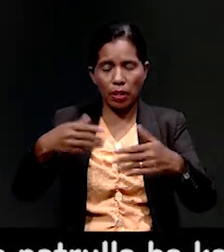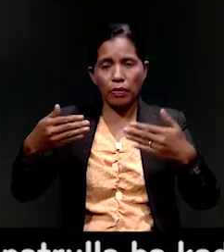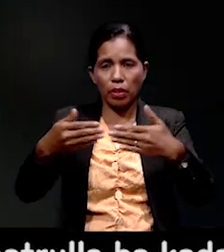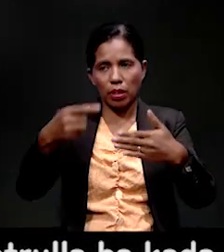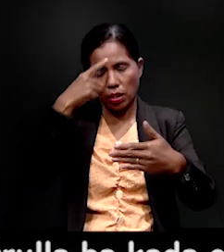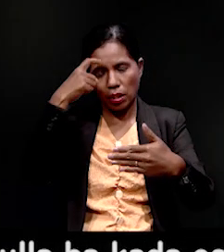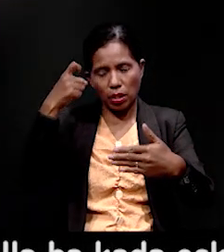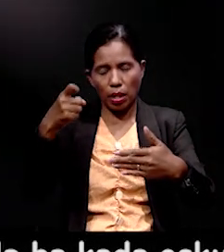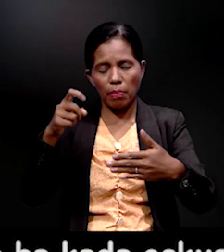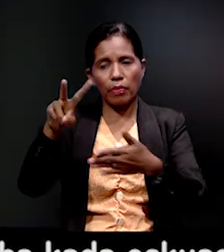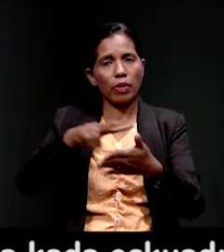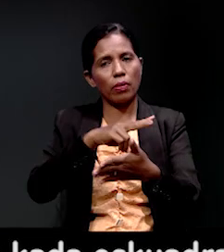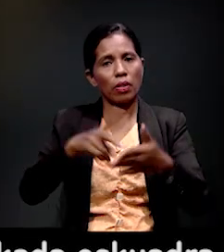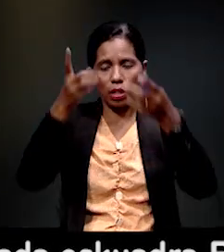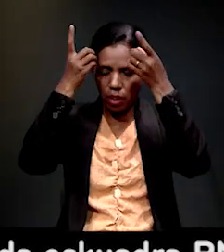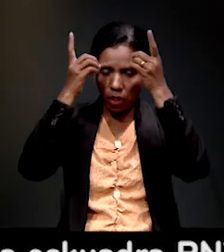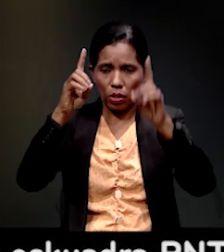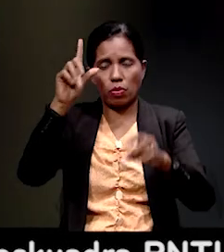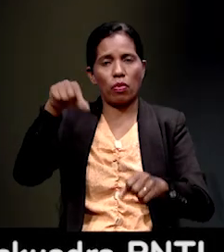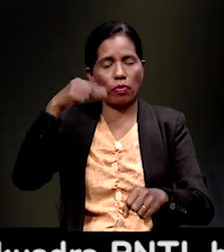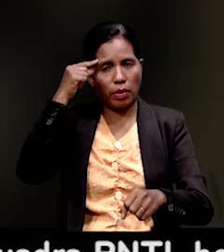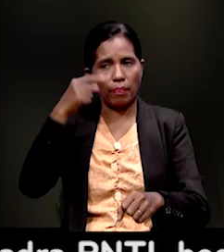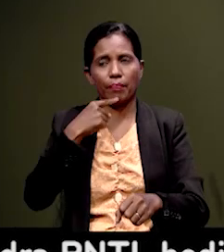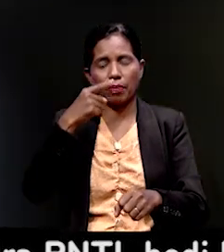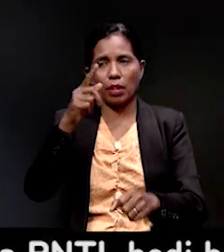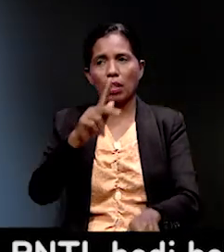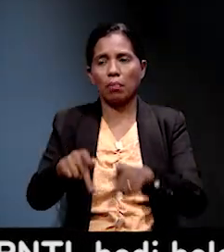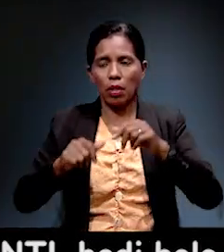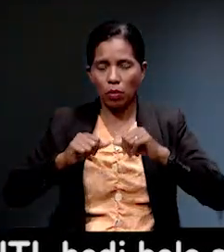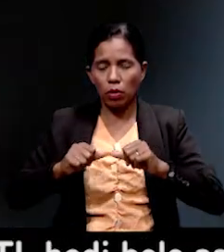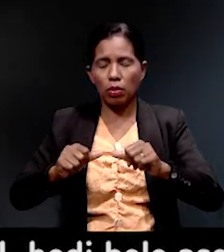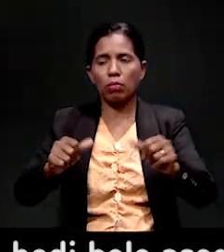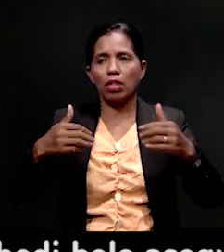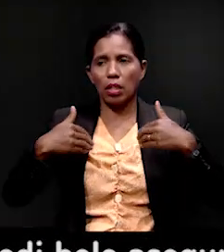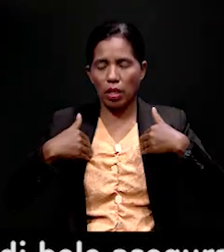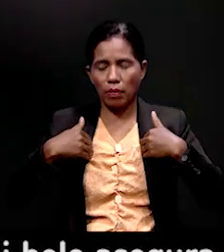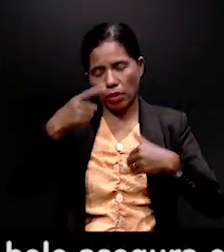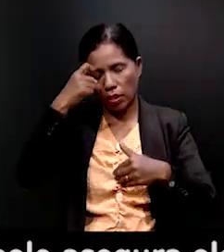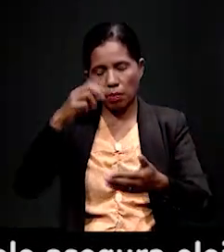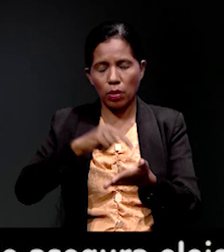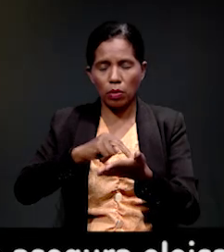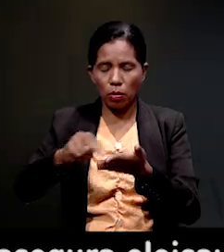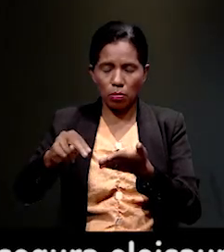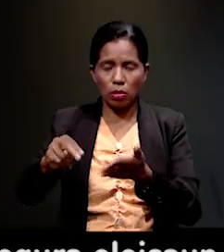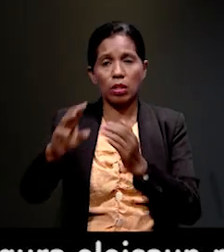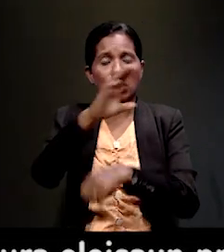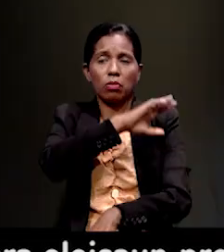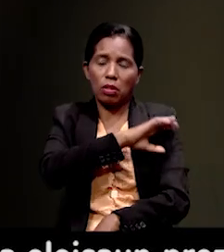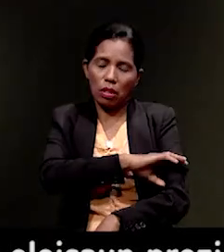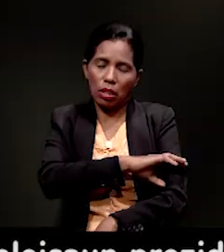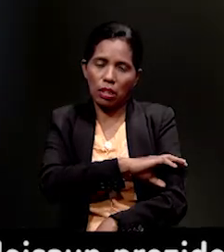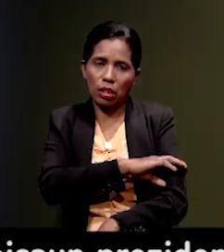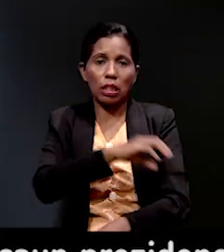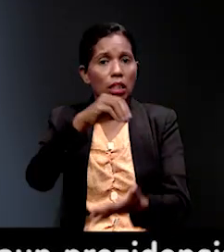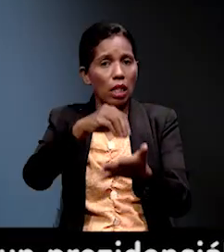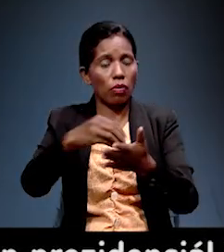viola decisão governo. Governante na afirma movimento ilegal ne continua iha tamba número segurança nebe destaca e a fronteira cidadão